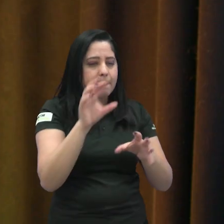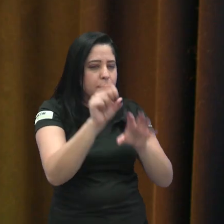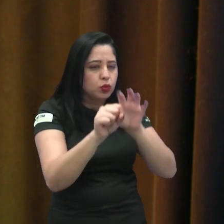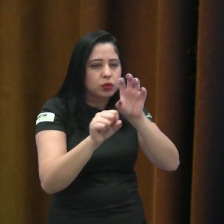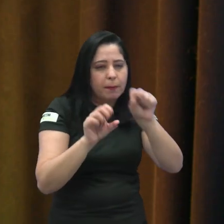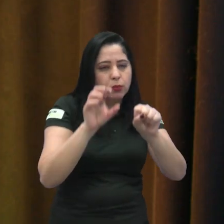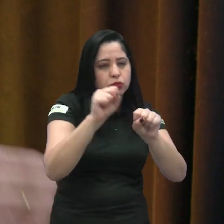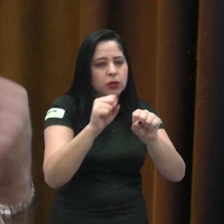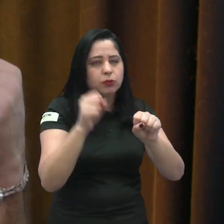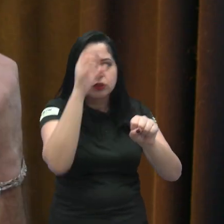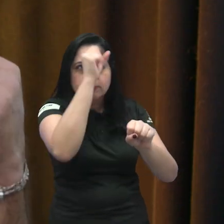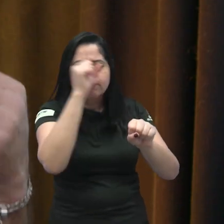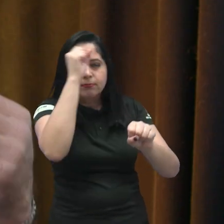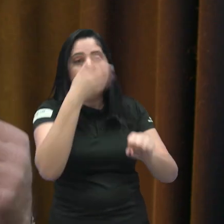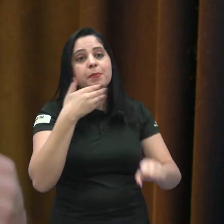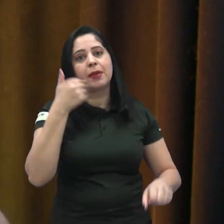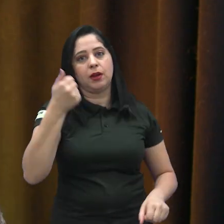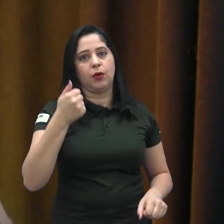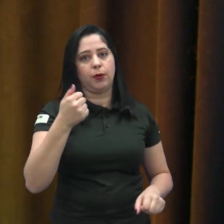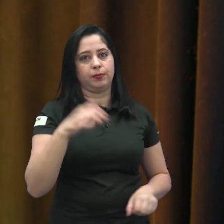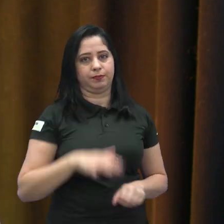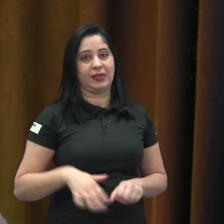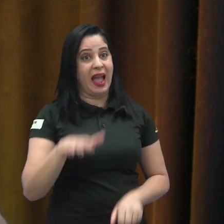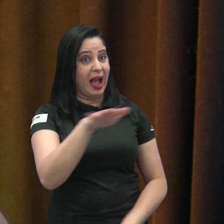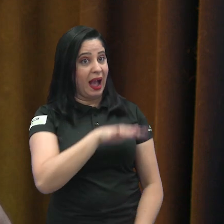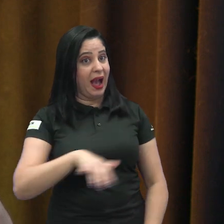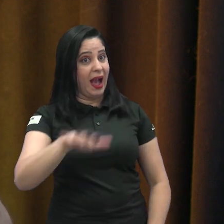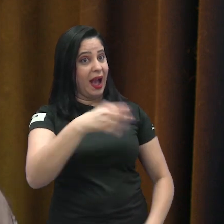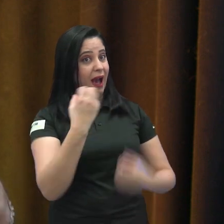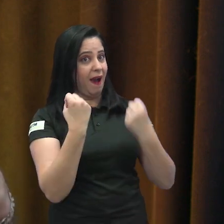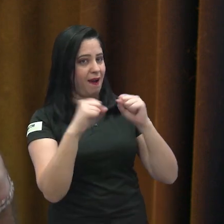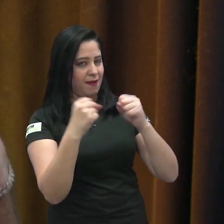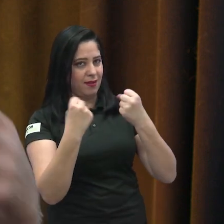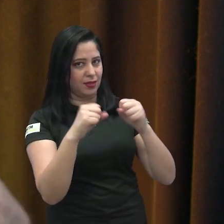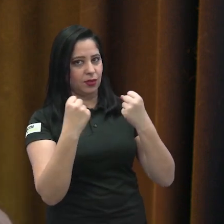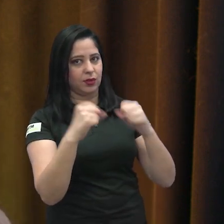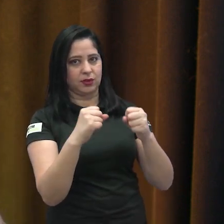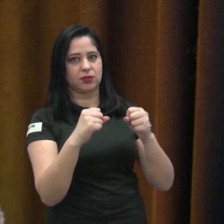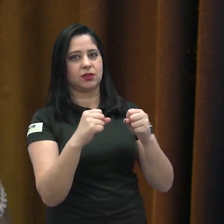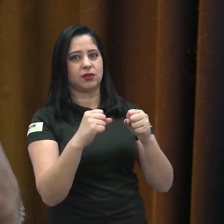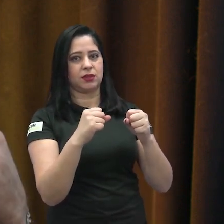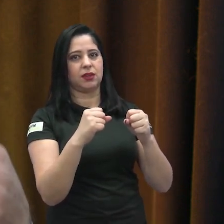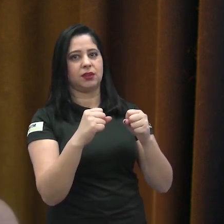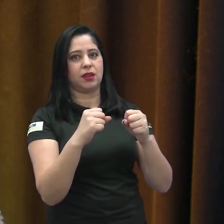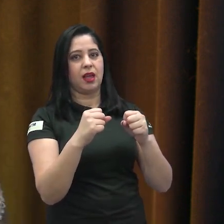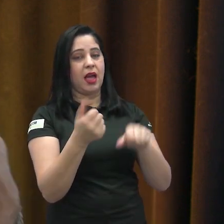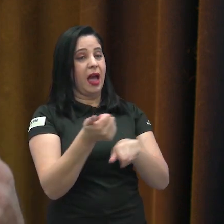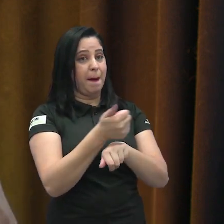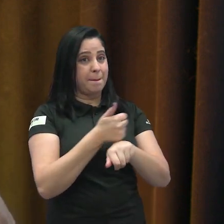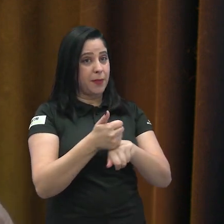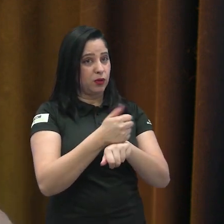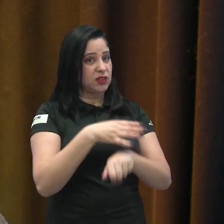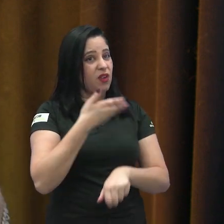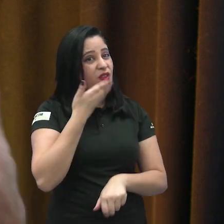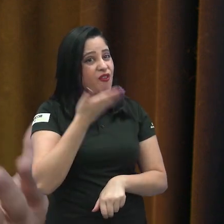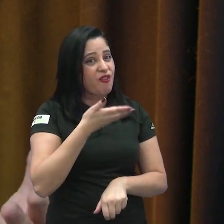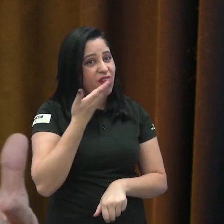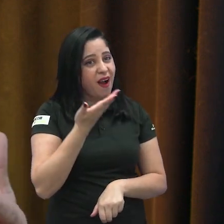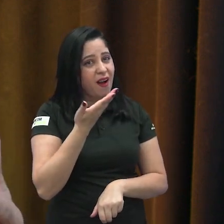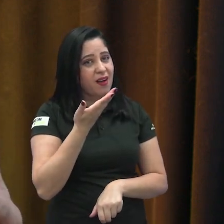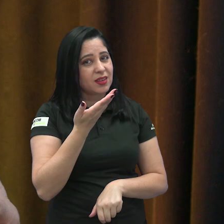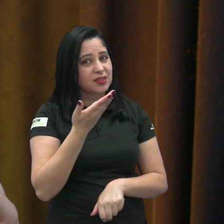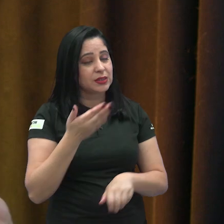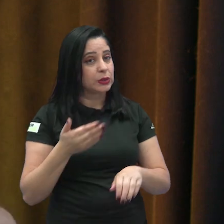buscando melhoras, porque a educação física, ela também, como qualquer outra profissão, ela não é